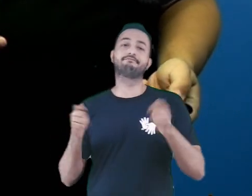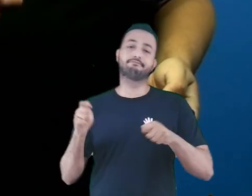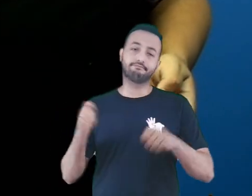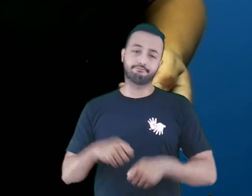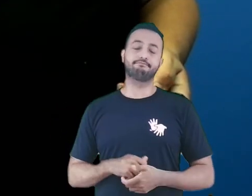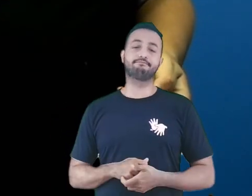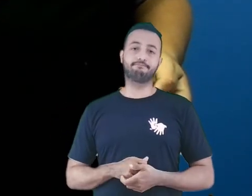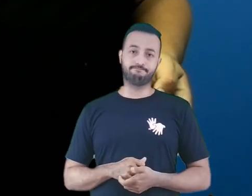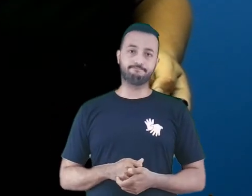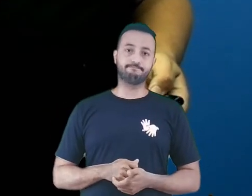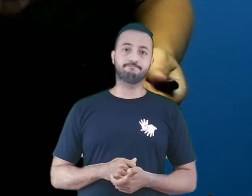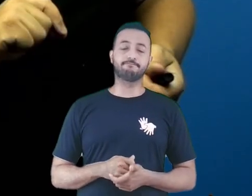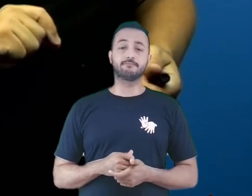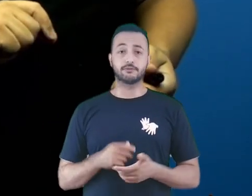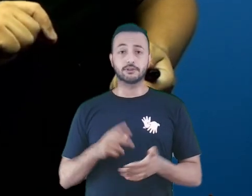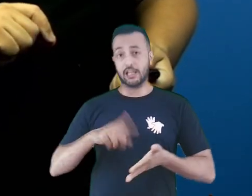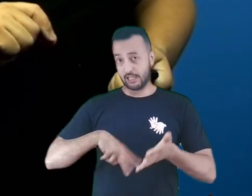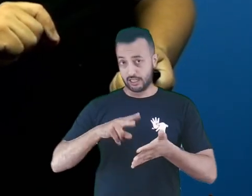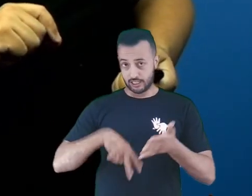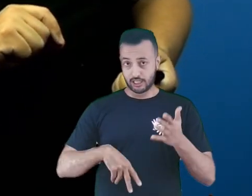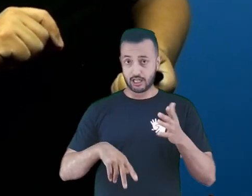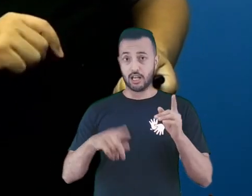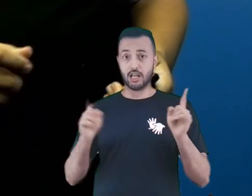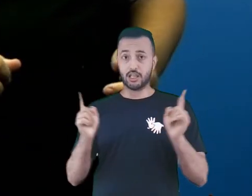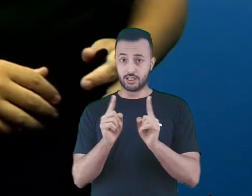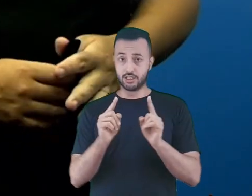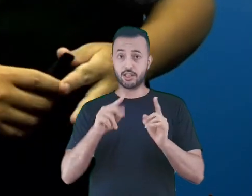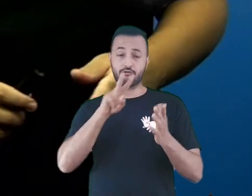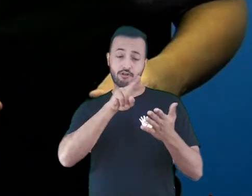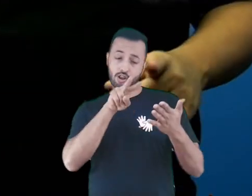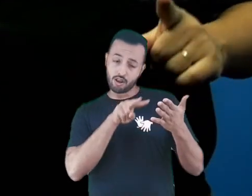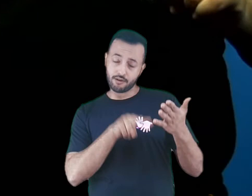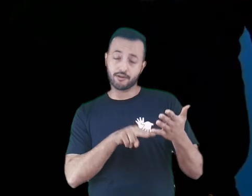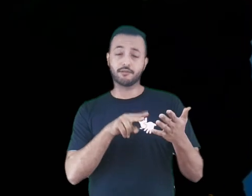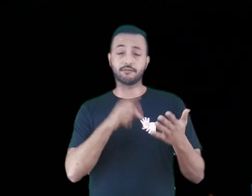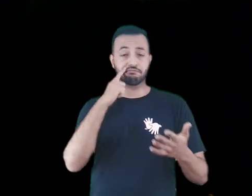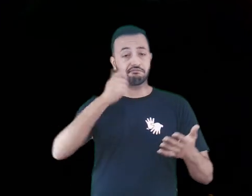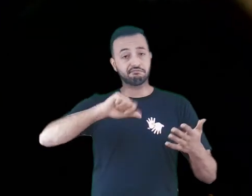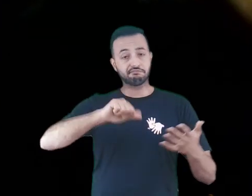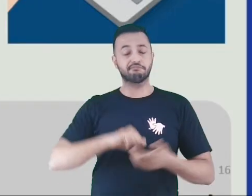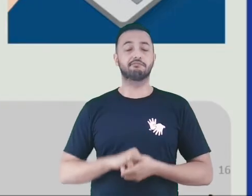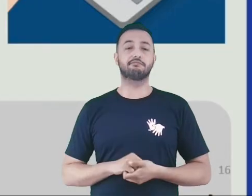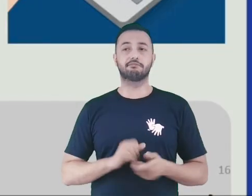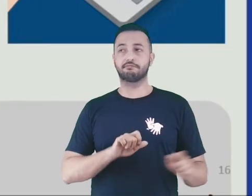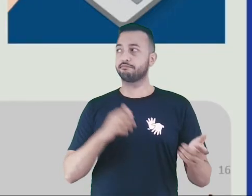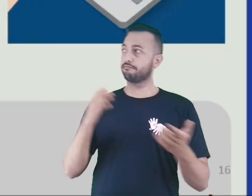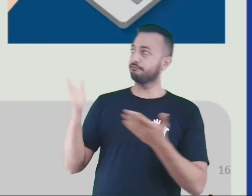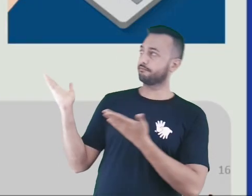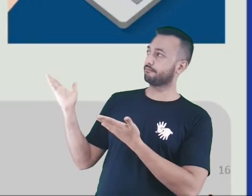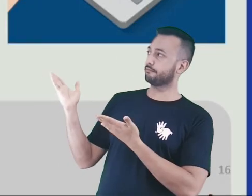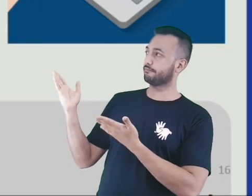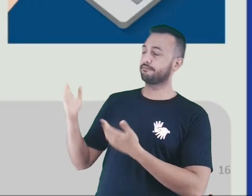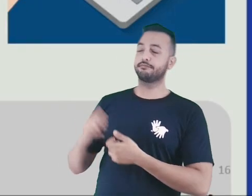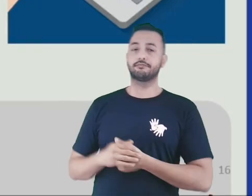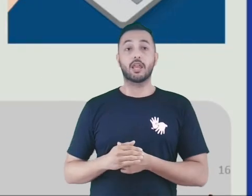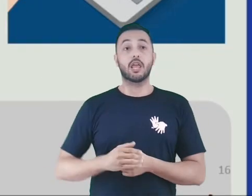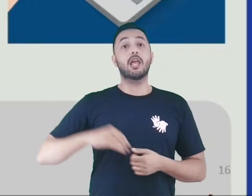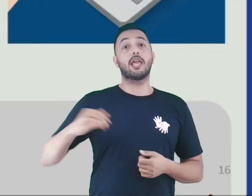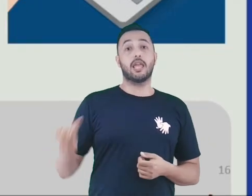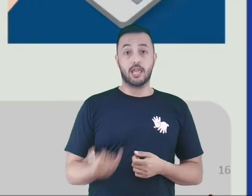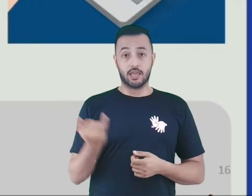tá bom? Vamos ler esse pequeno trecho e analisar. Põe na tela. É